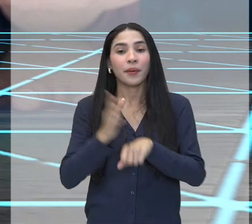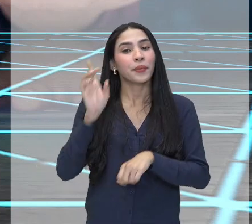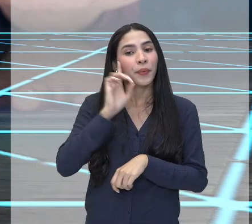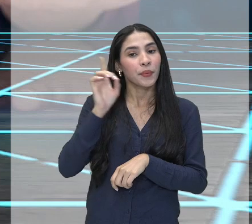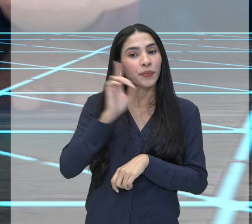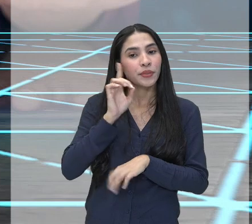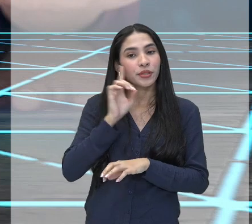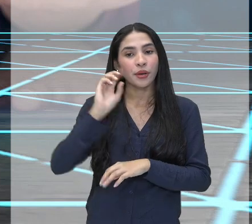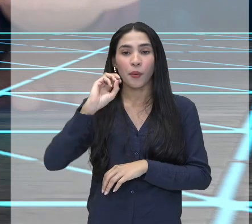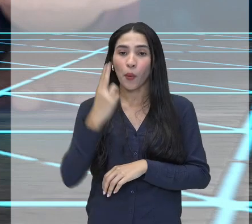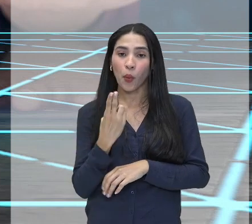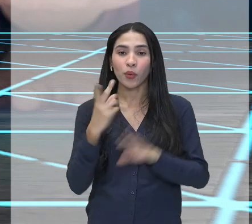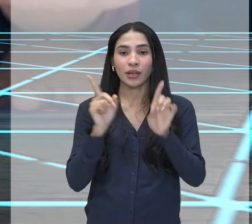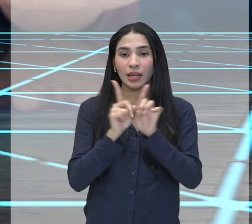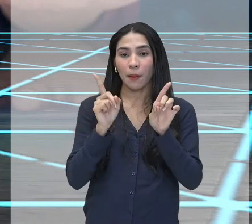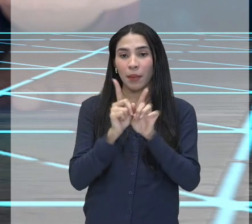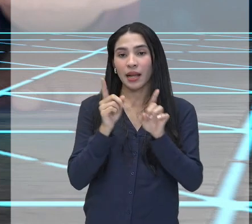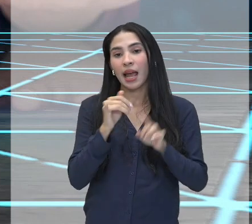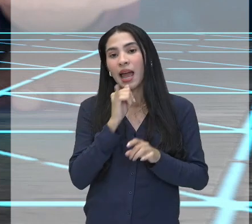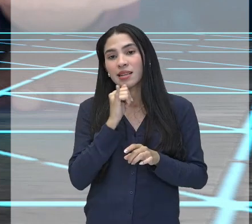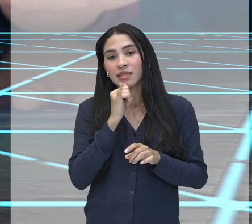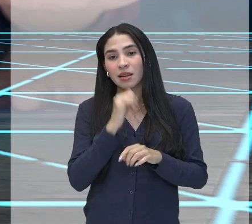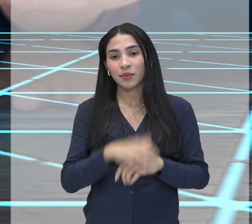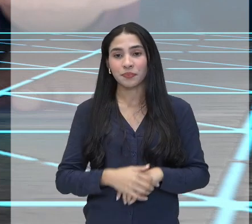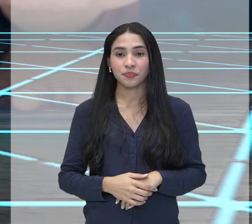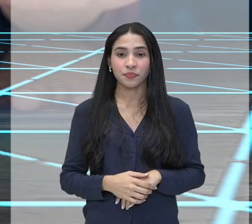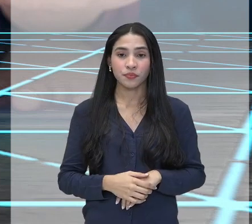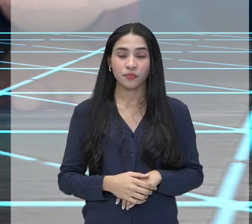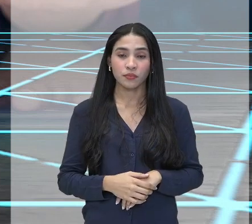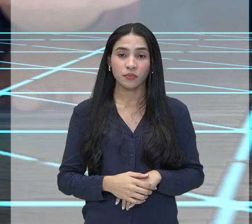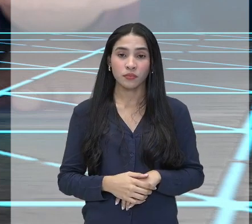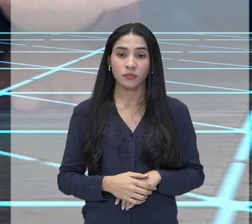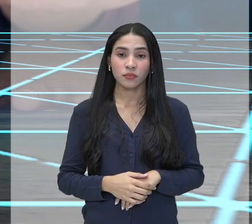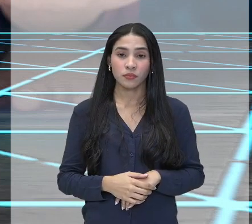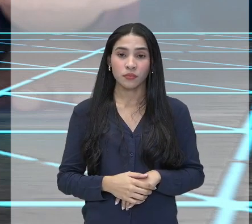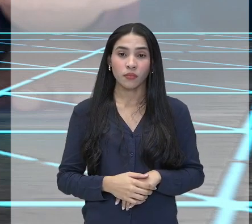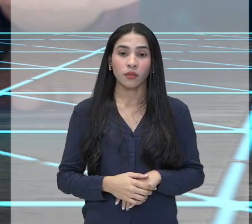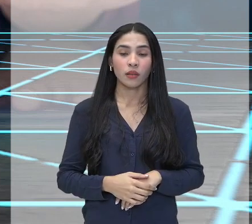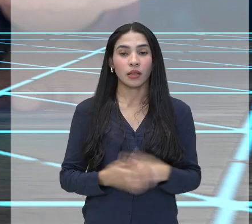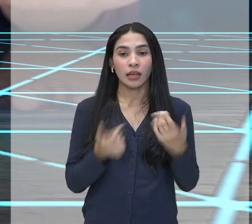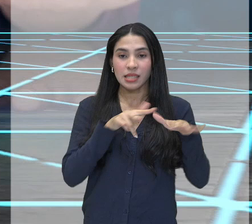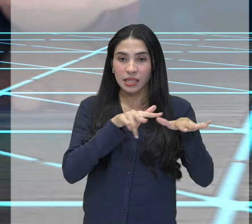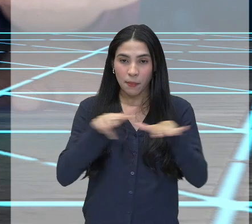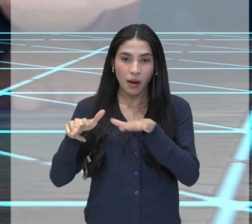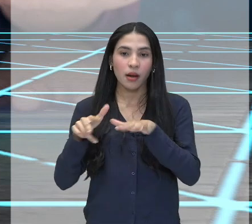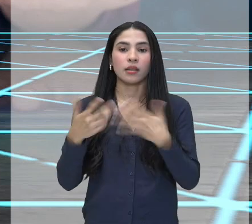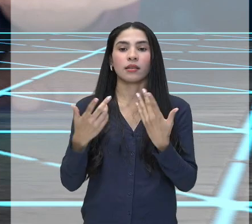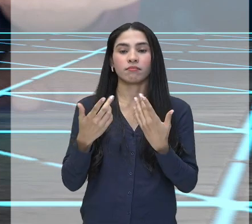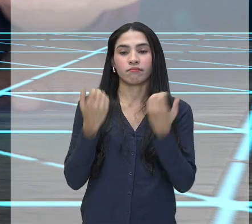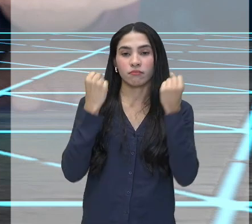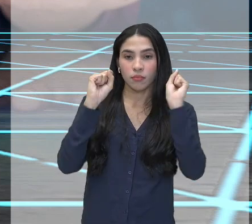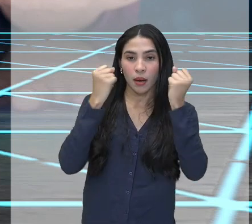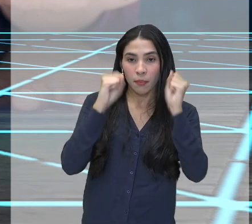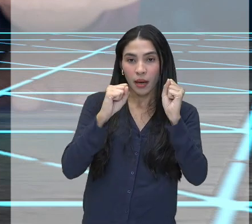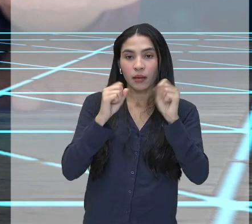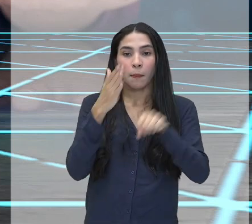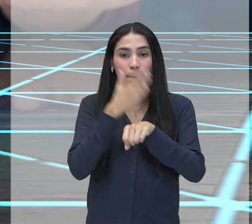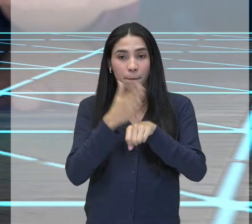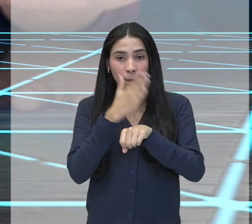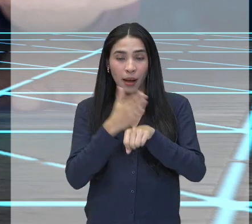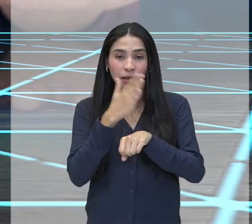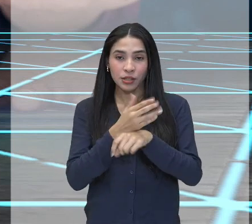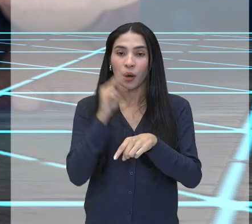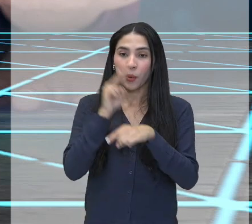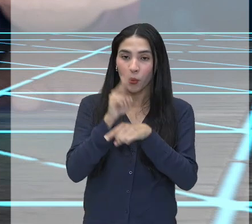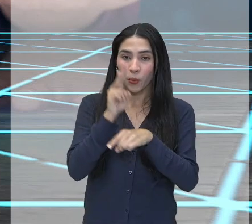ou pelo menos contemplando ali uma boa parte da sua semana, né, com atividades físicas, ela previne